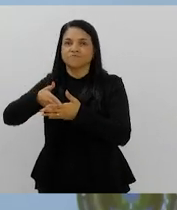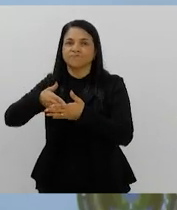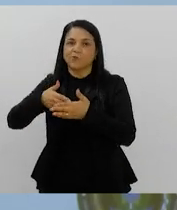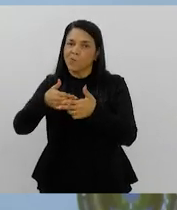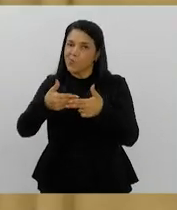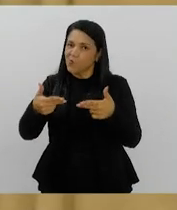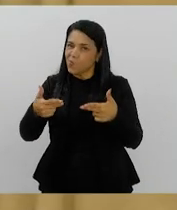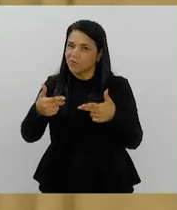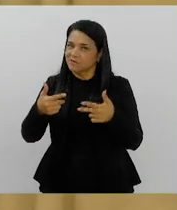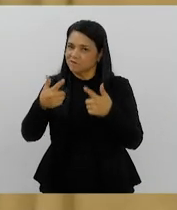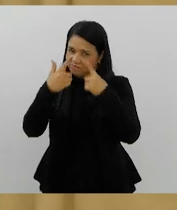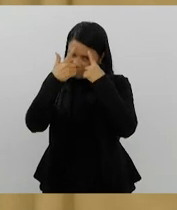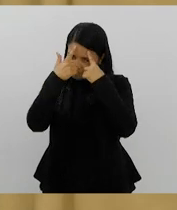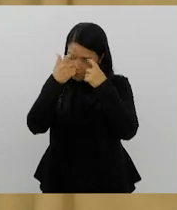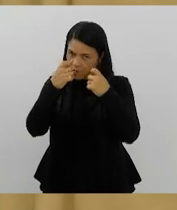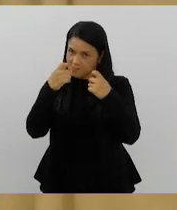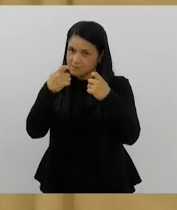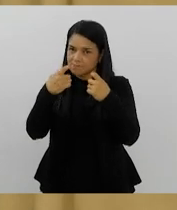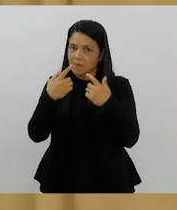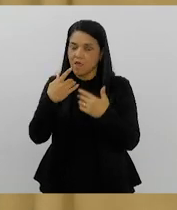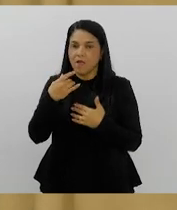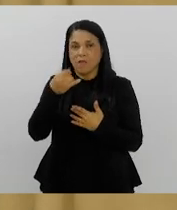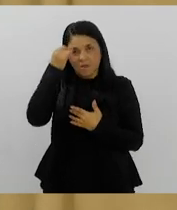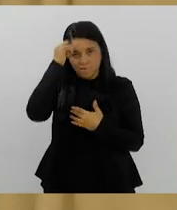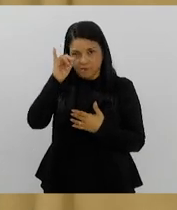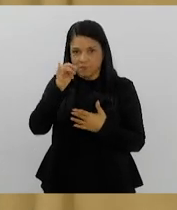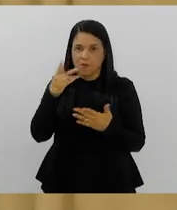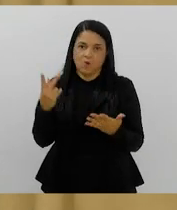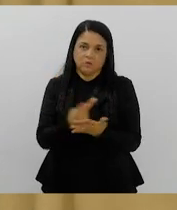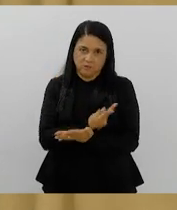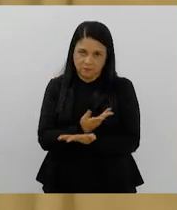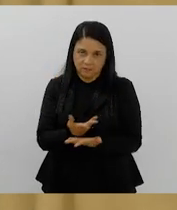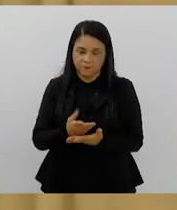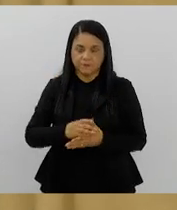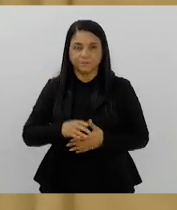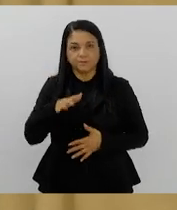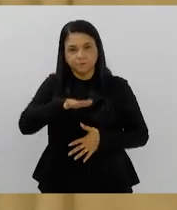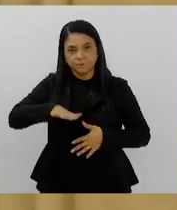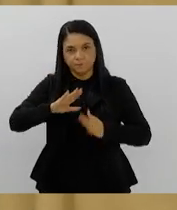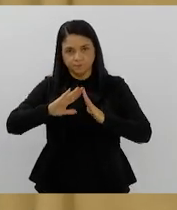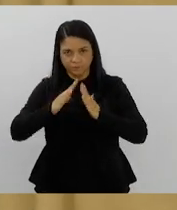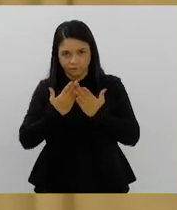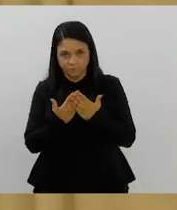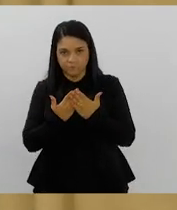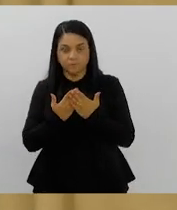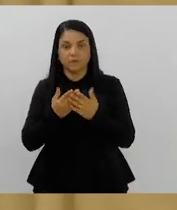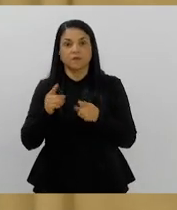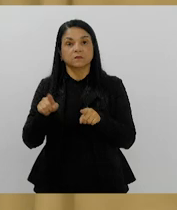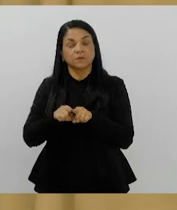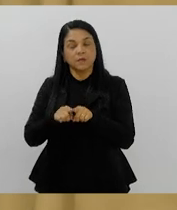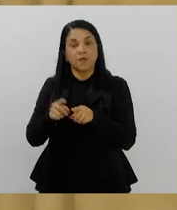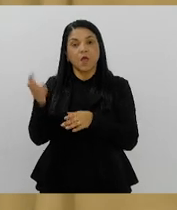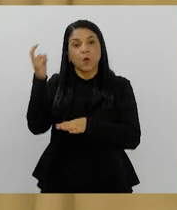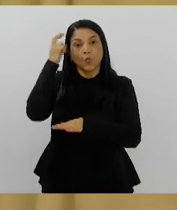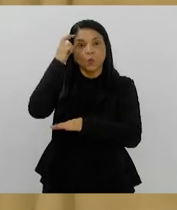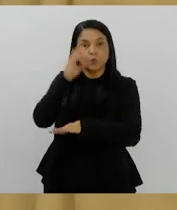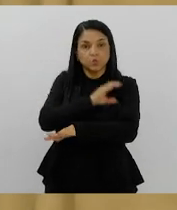indesejáveis venham a acontecer nesses ambientes. Também destaco a cultura de segurança. Eu percebo